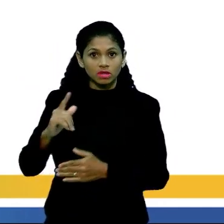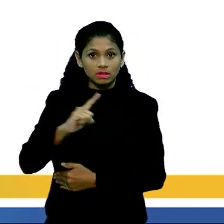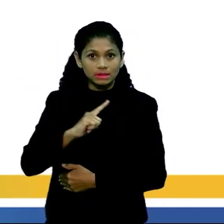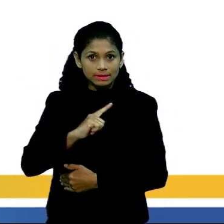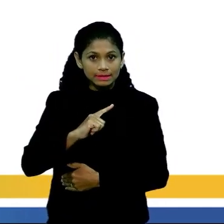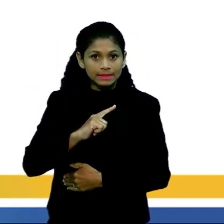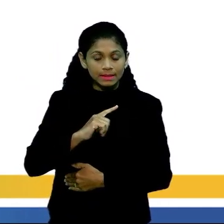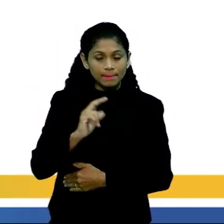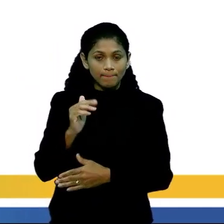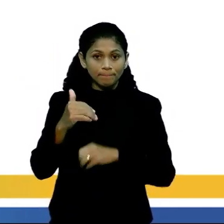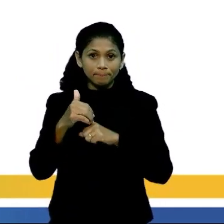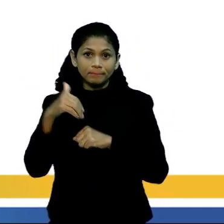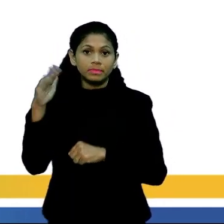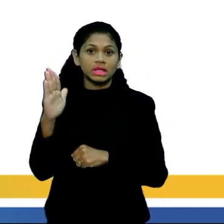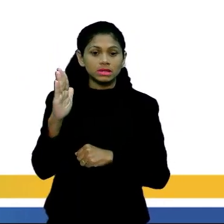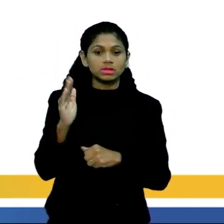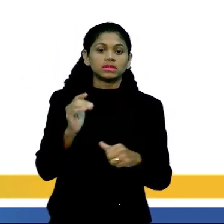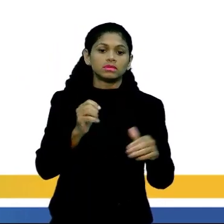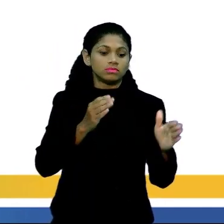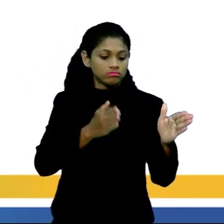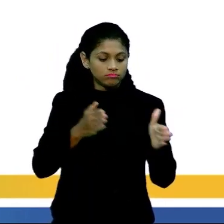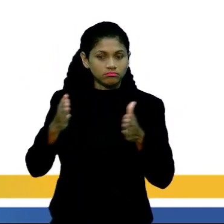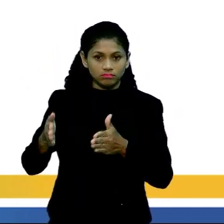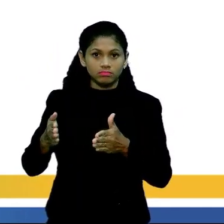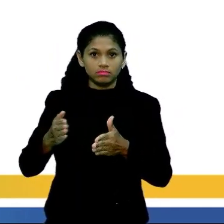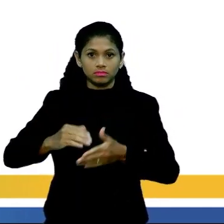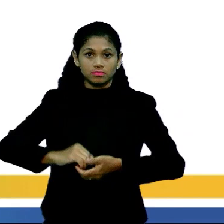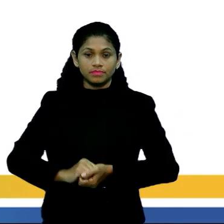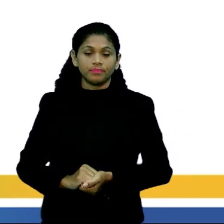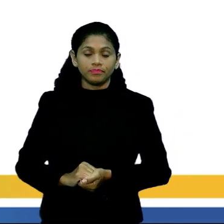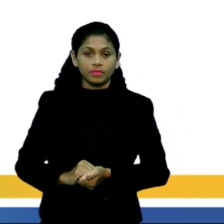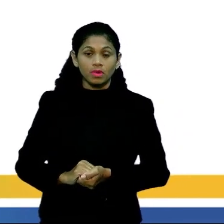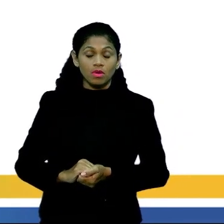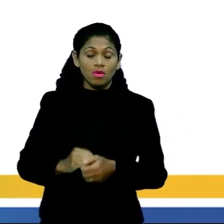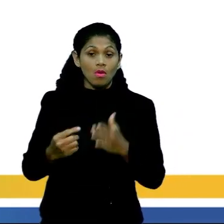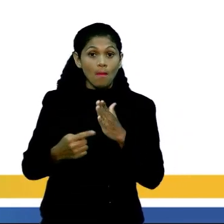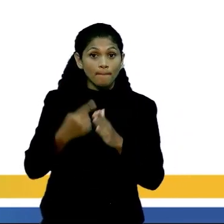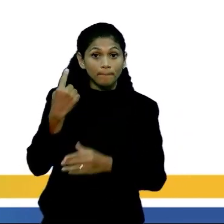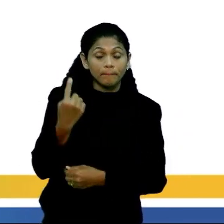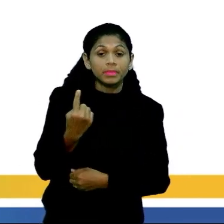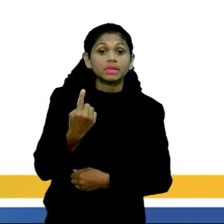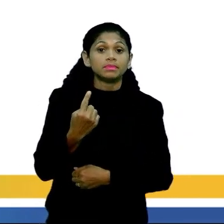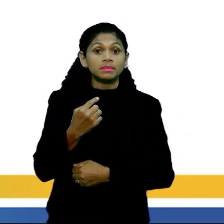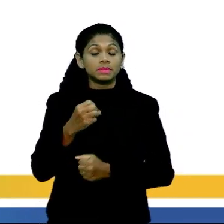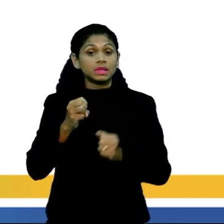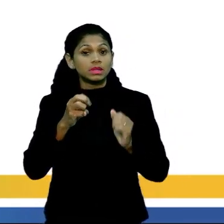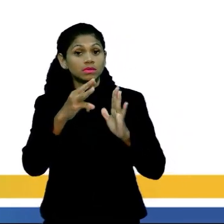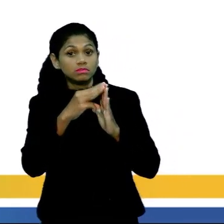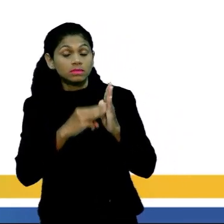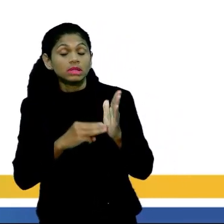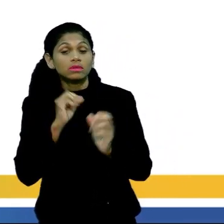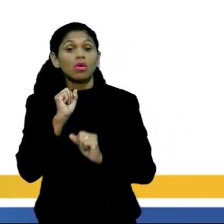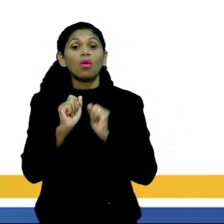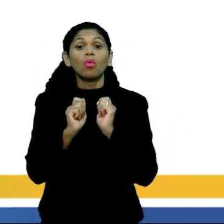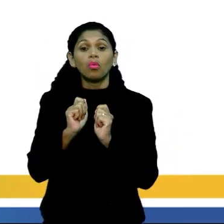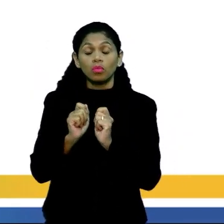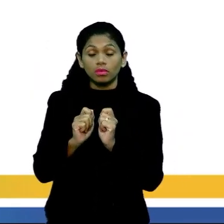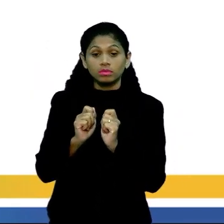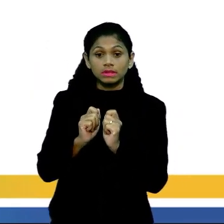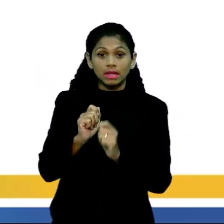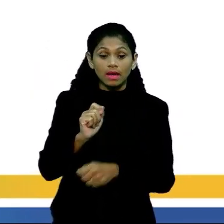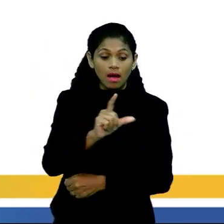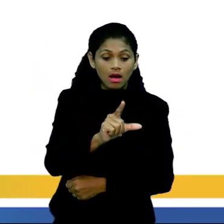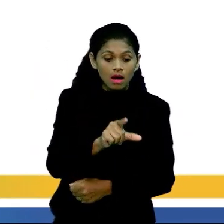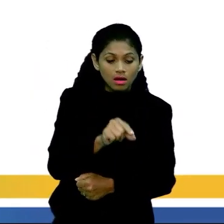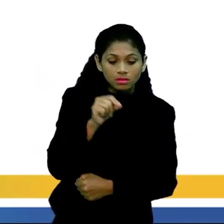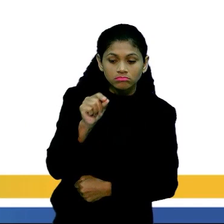tenho ali uma mistura do tipo heterogêneo. O primeiro método de separação de mistura é a catação. A catação é um